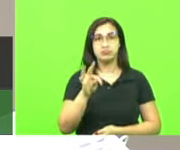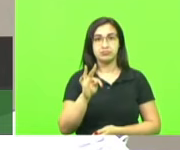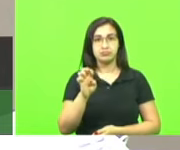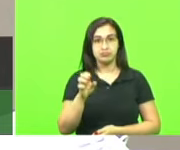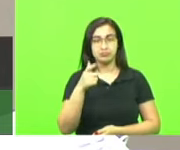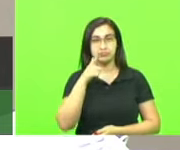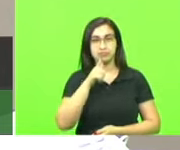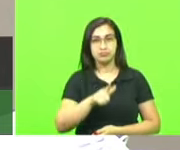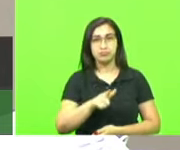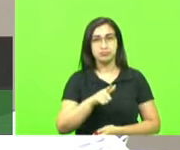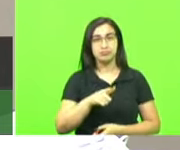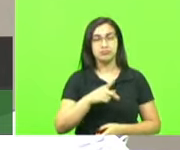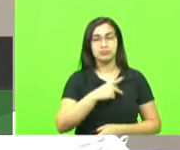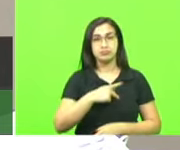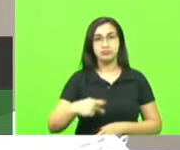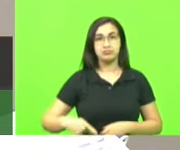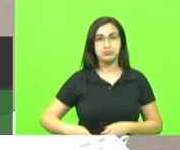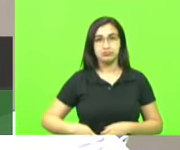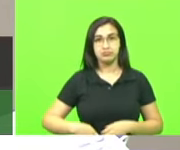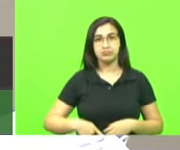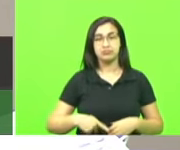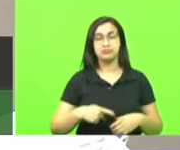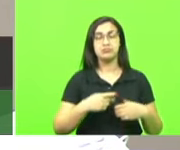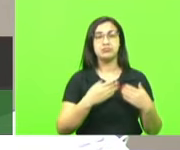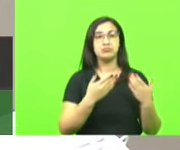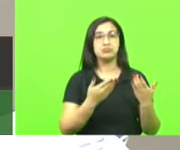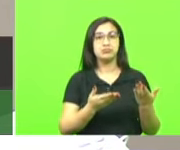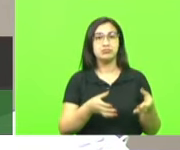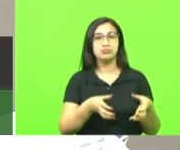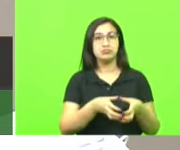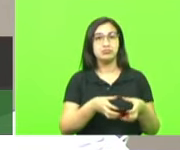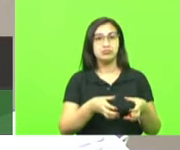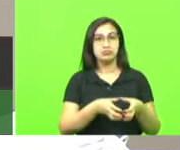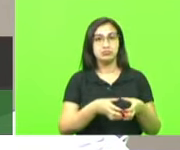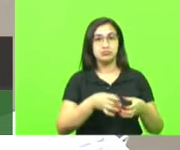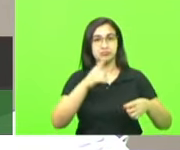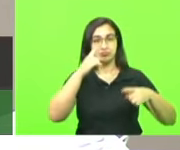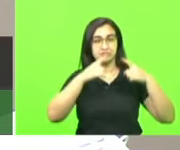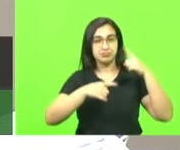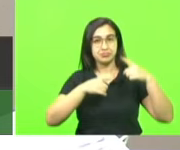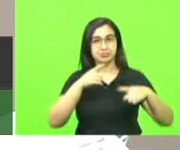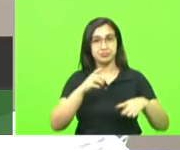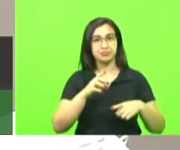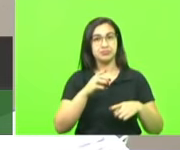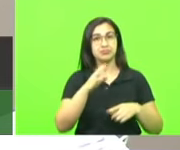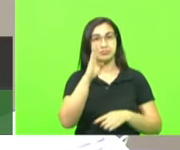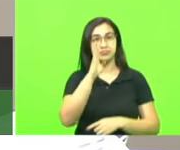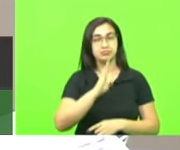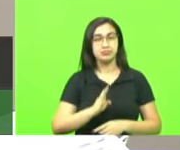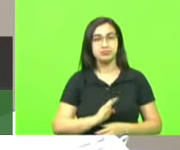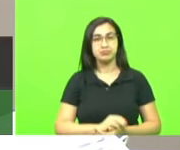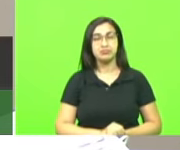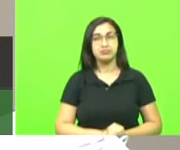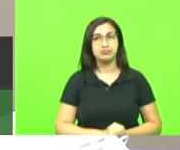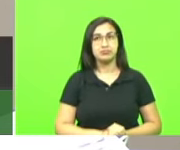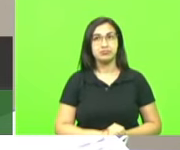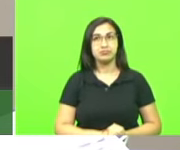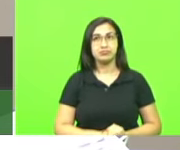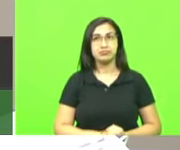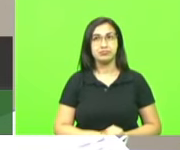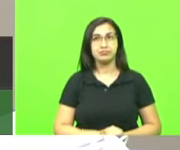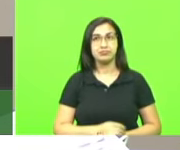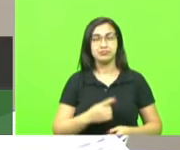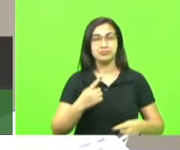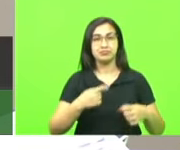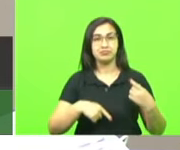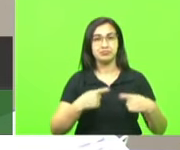da Comissão Executiva do Colégio dos Coordenadores da CEVIDS do Brasil, em discussão. Não havendo quem